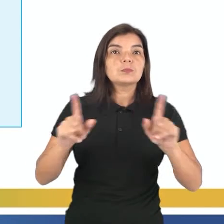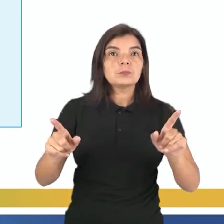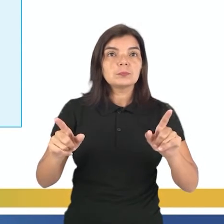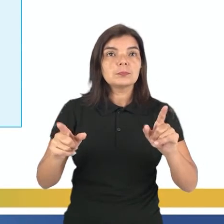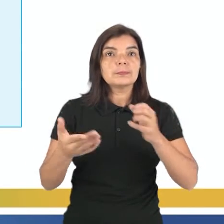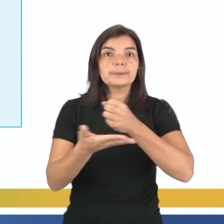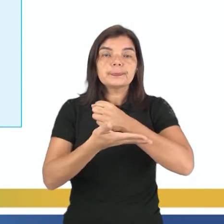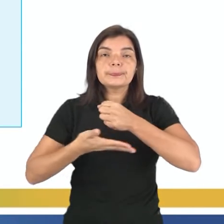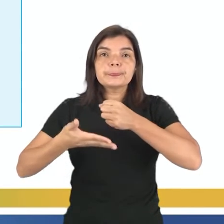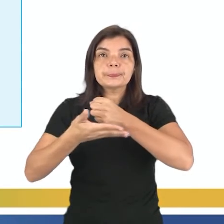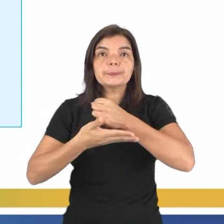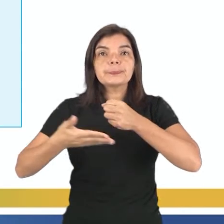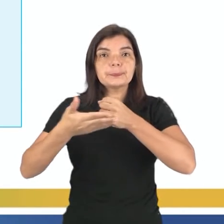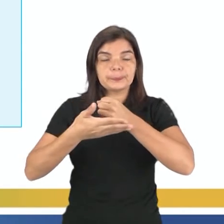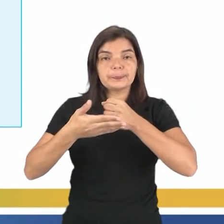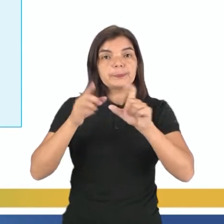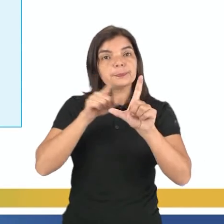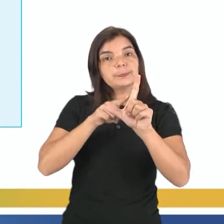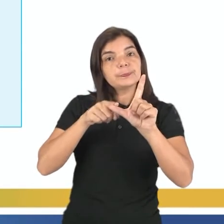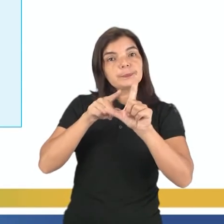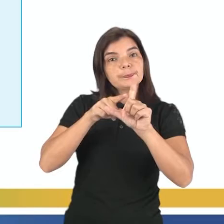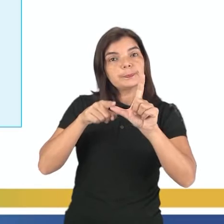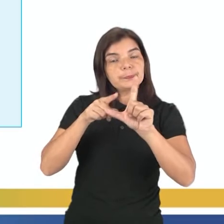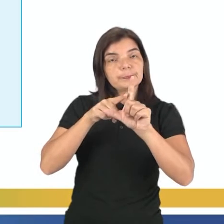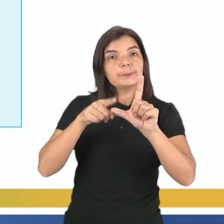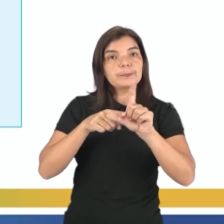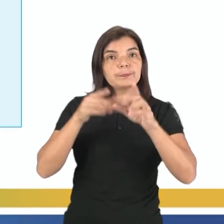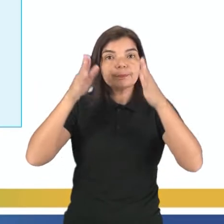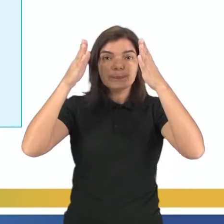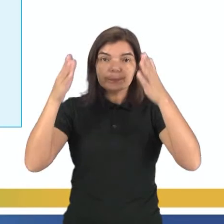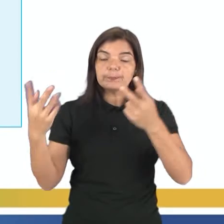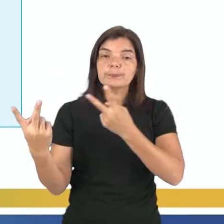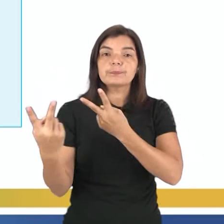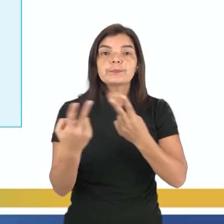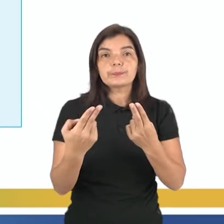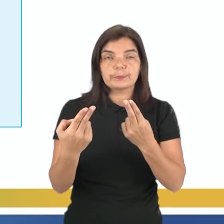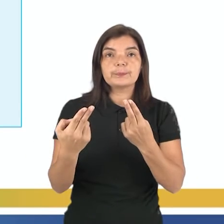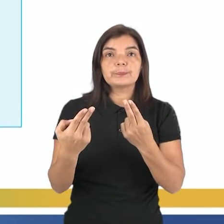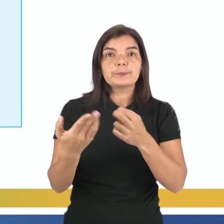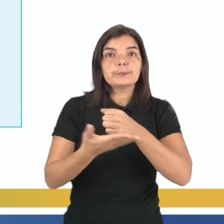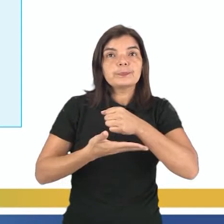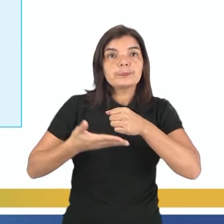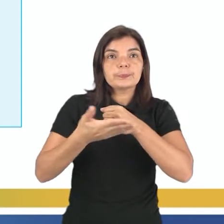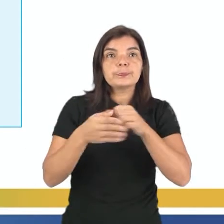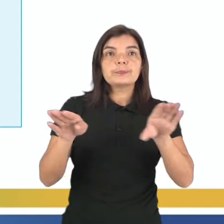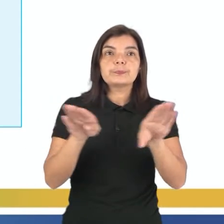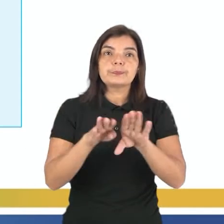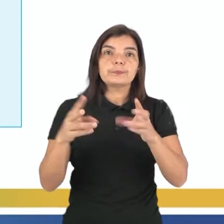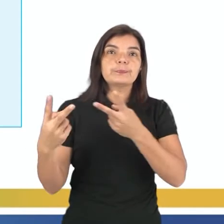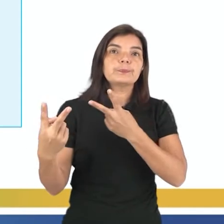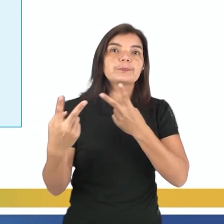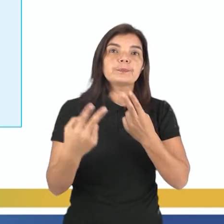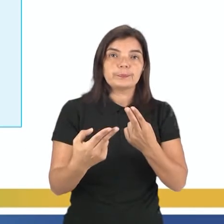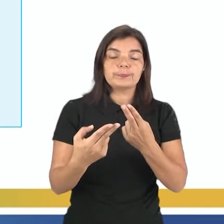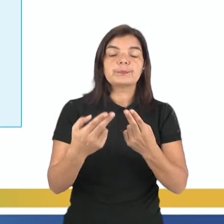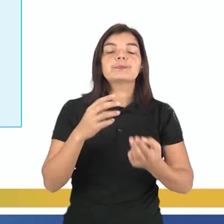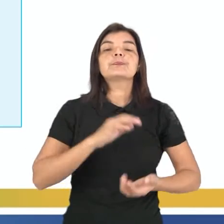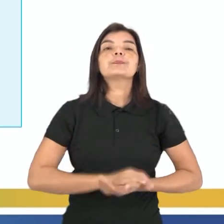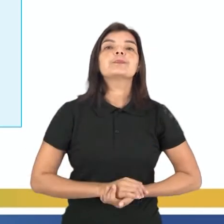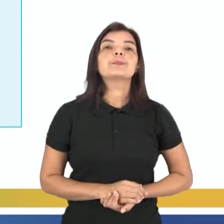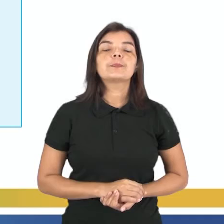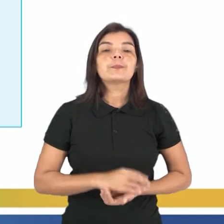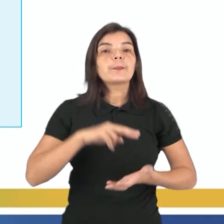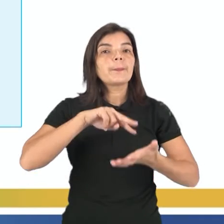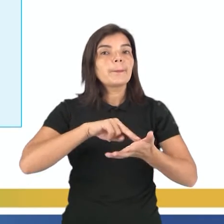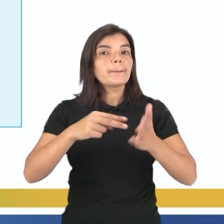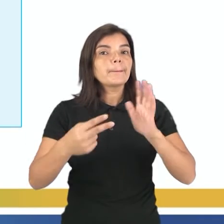de base. E os ângulos que os lados com medidas iguais formam com a base têm a mesma medida.